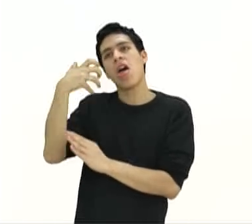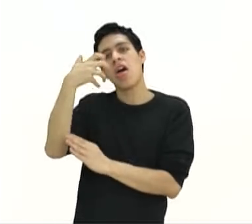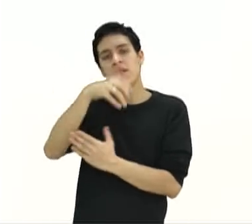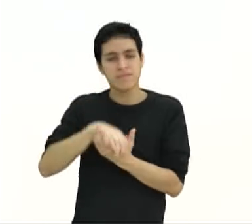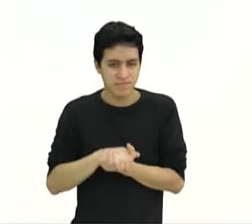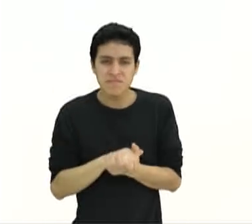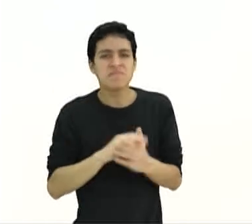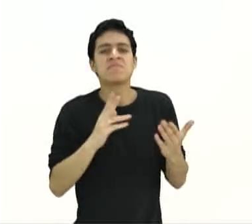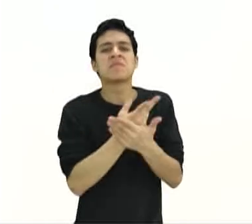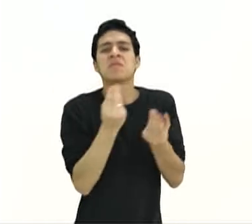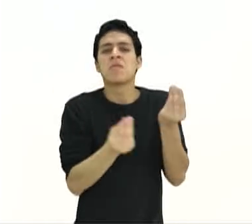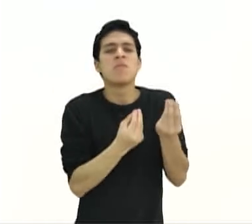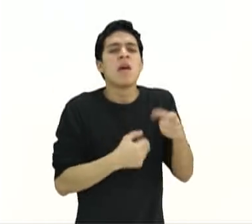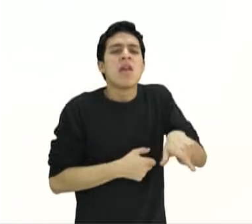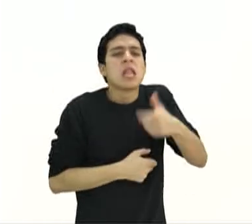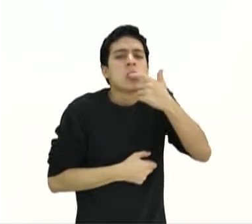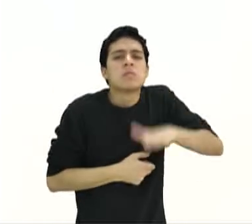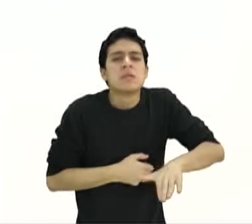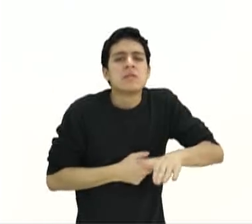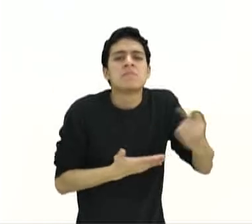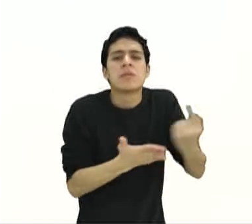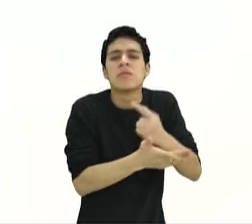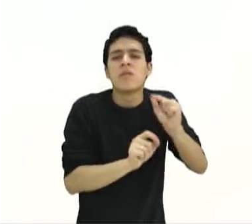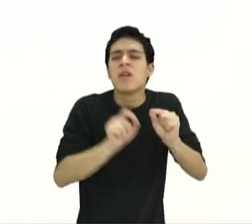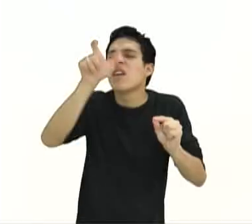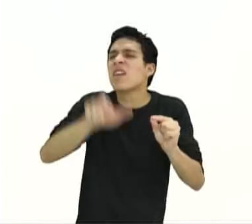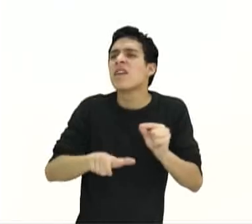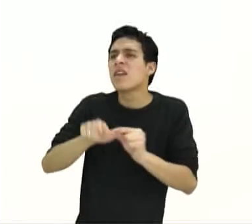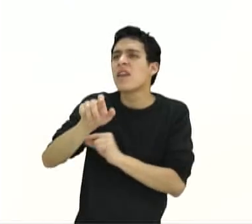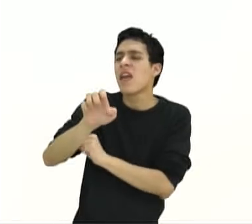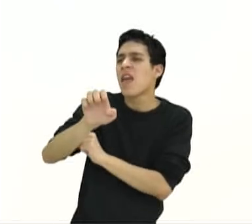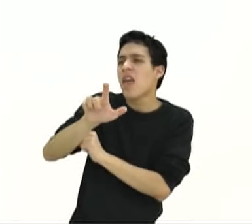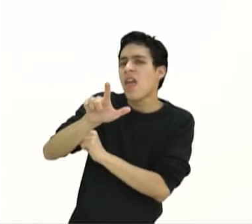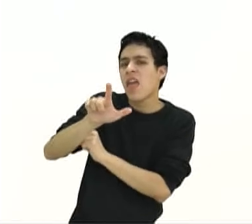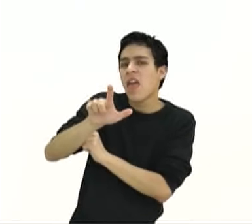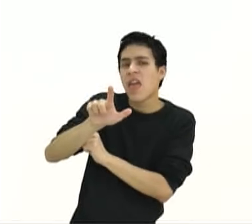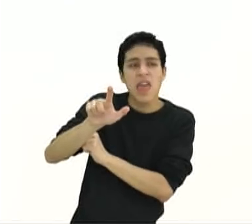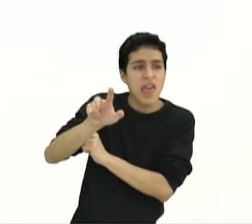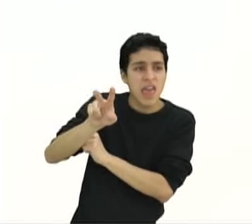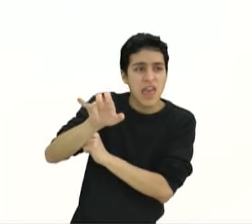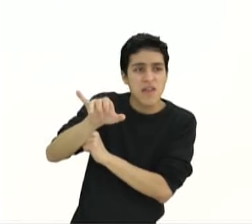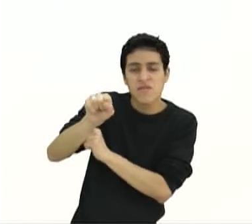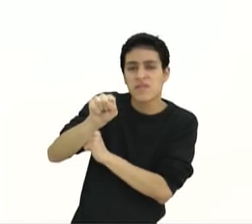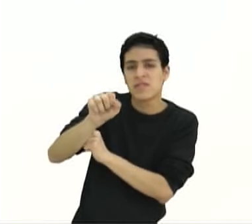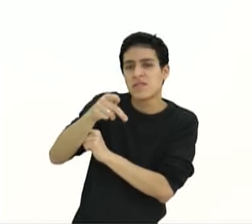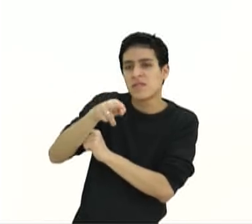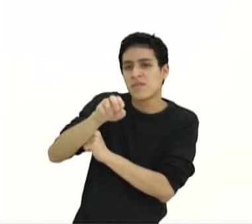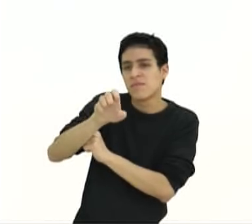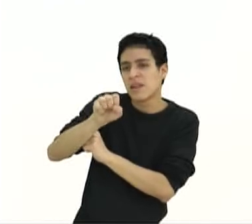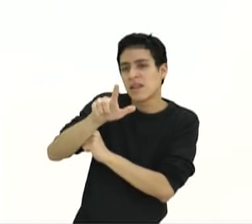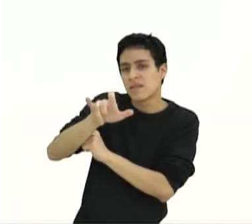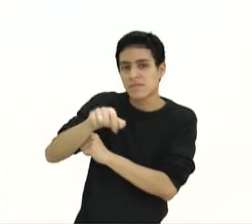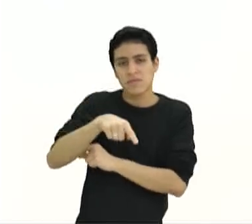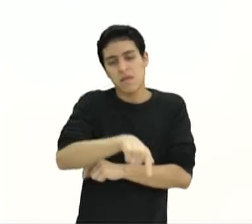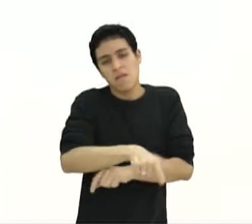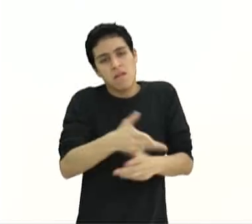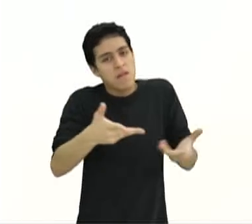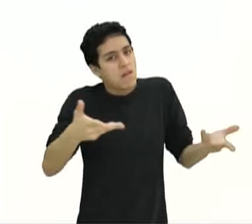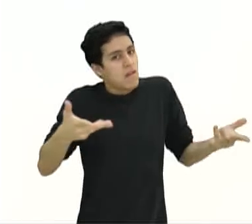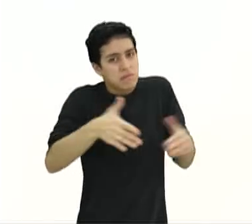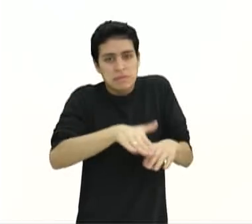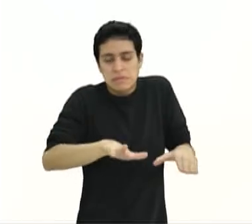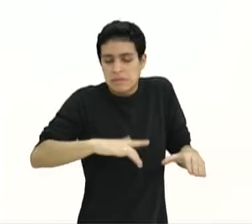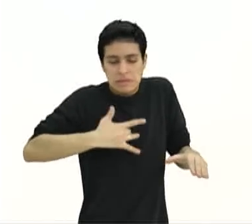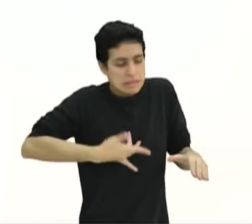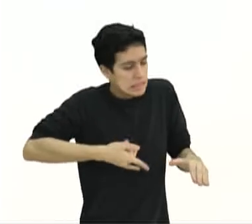muito pequeno, me perguntou quem era Elvis Presley. A pobre criança foi submetida a dias e